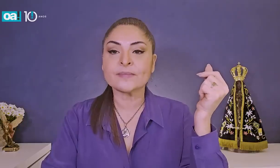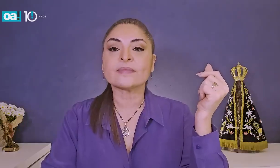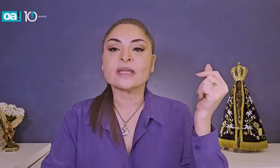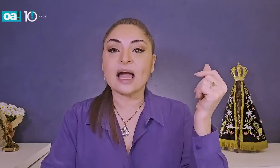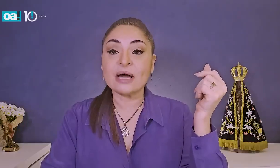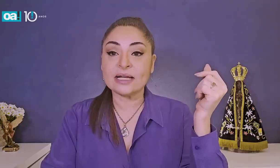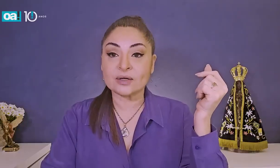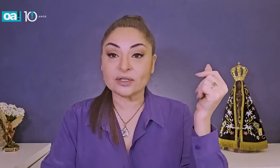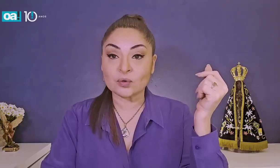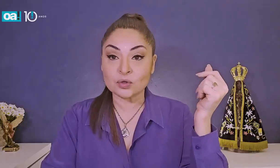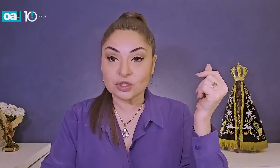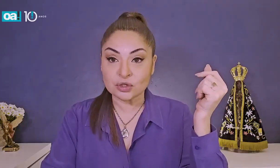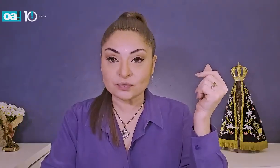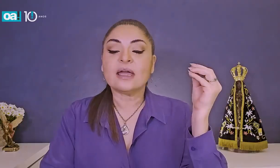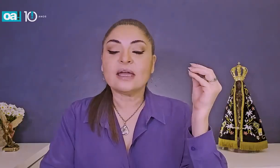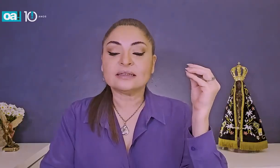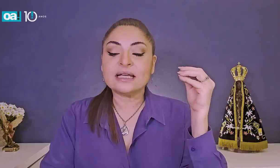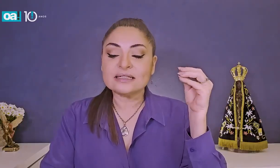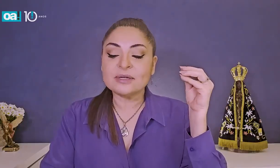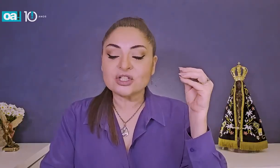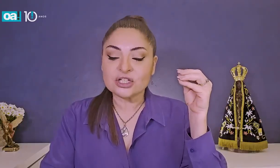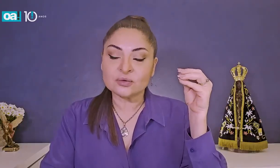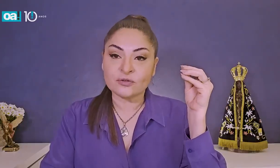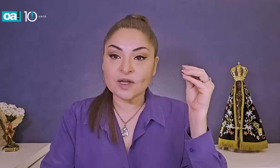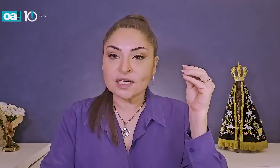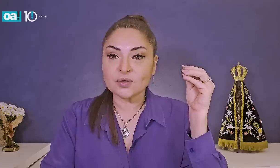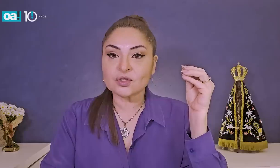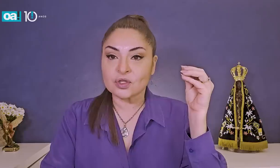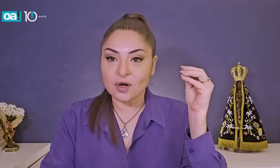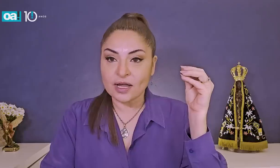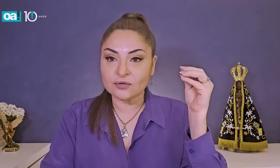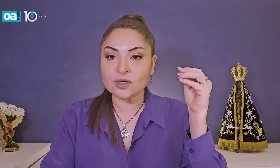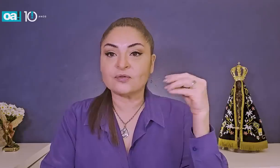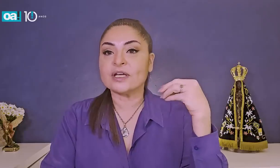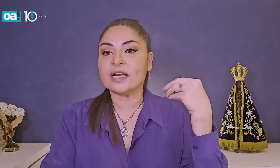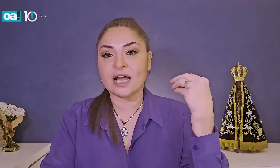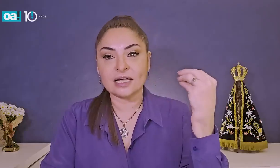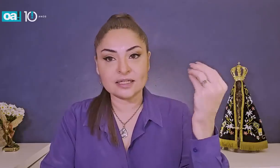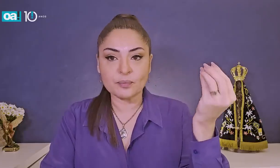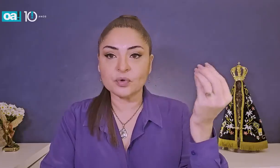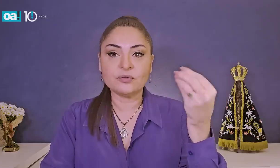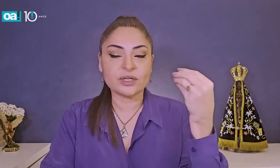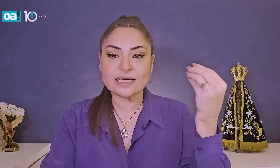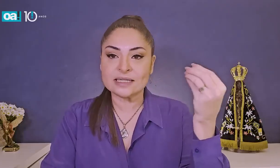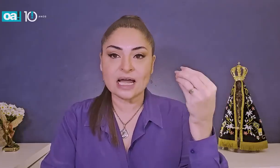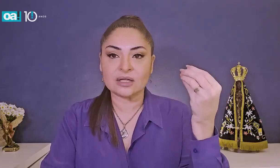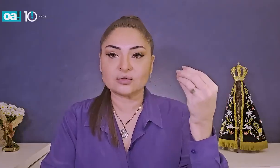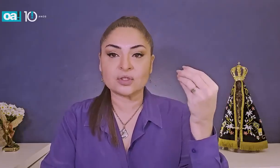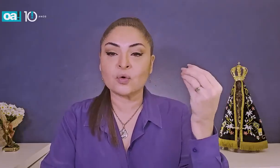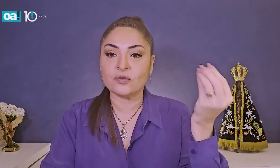Tax, a Maria Carolina Gontijo, desmentindo a fake news de IOF, que foi criada por